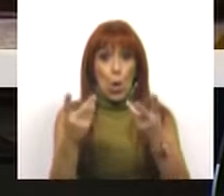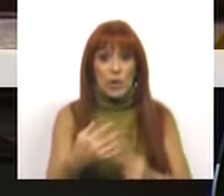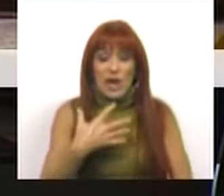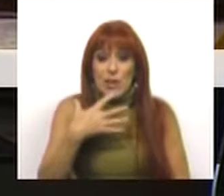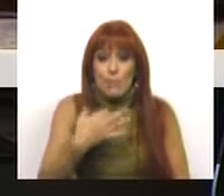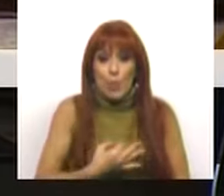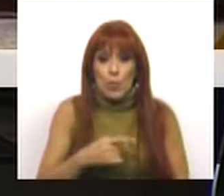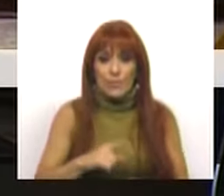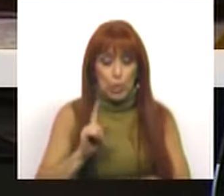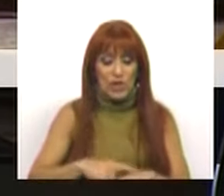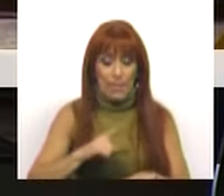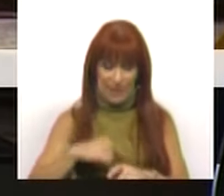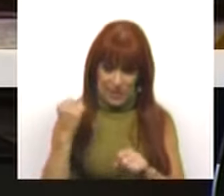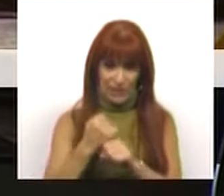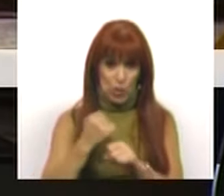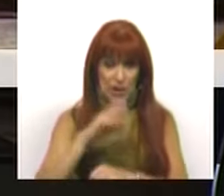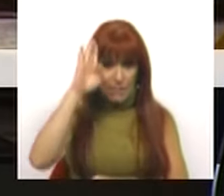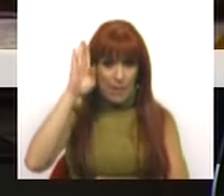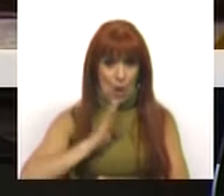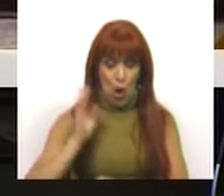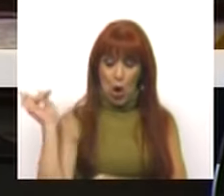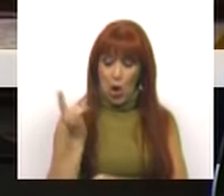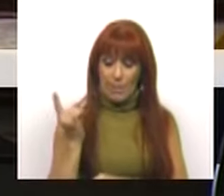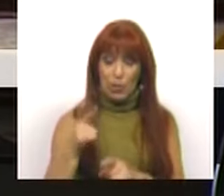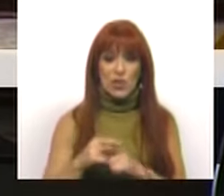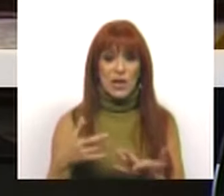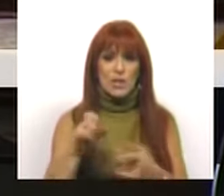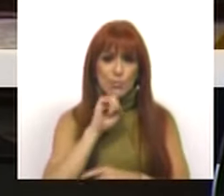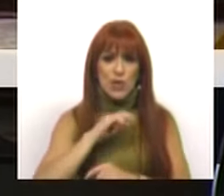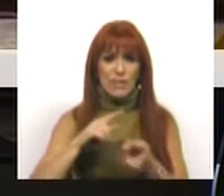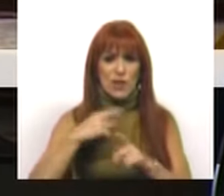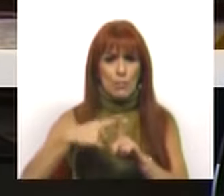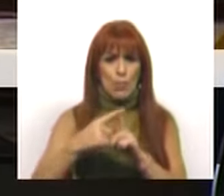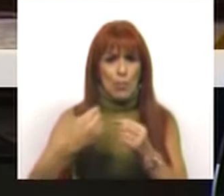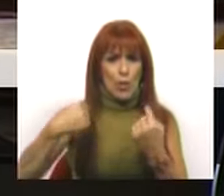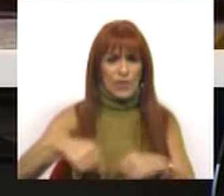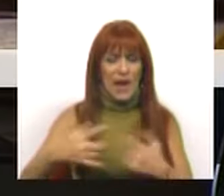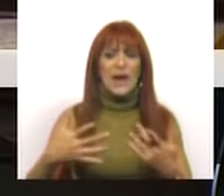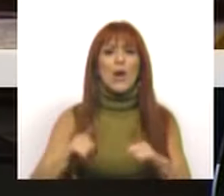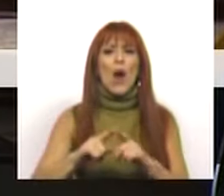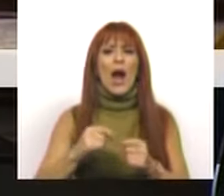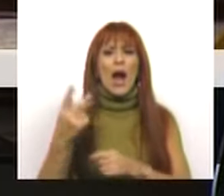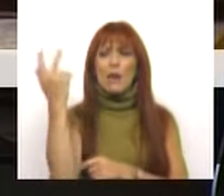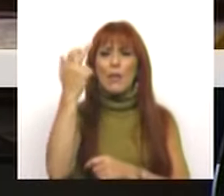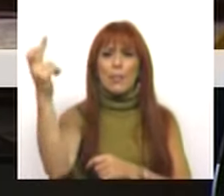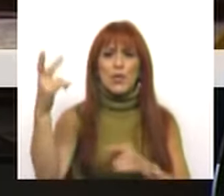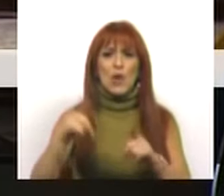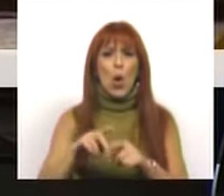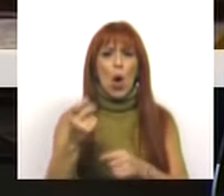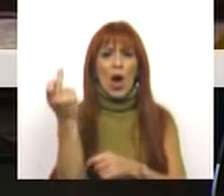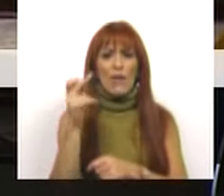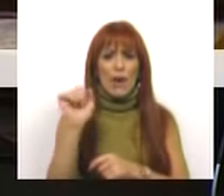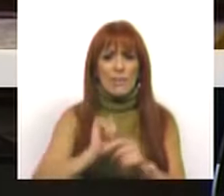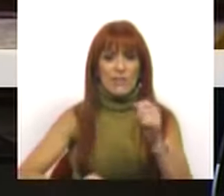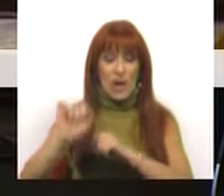integral do tempo de serviço militar obrigatório e eventuais bonificações existentes para efeitos de aposentação ou de